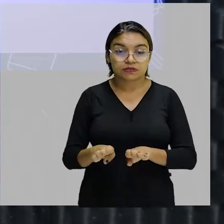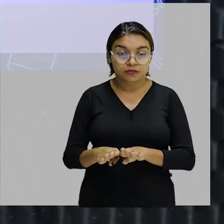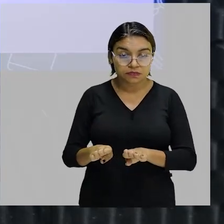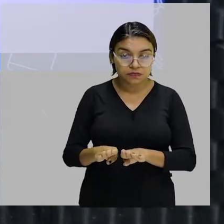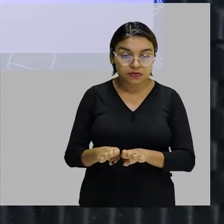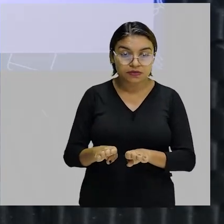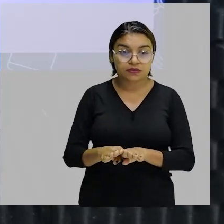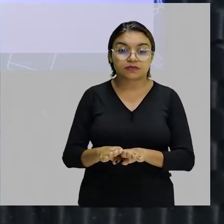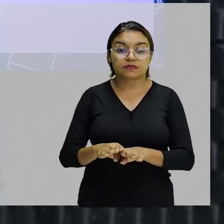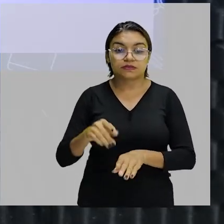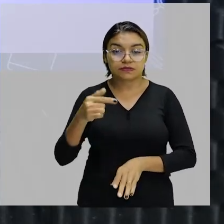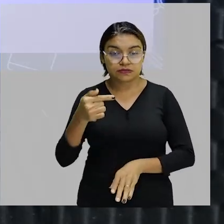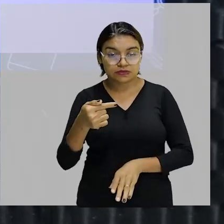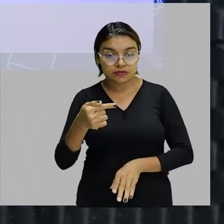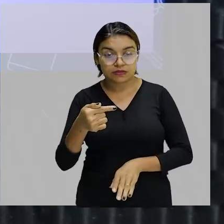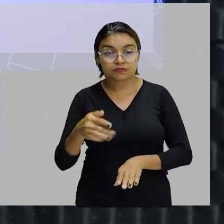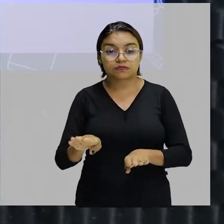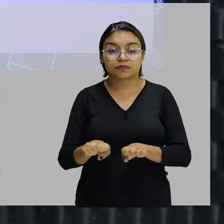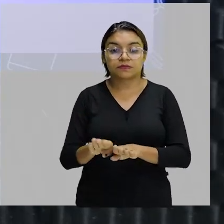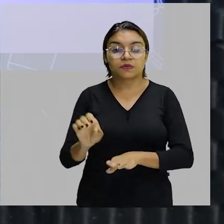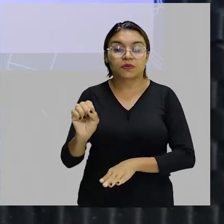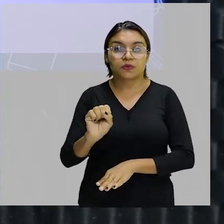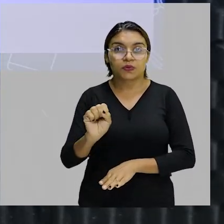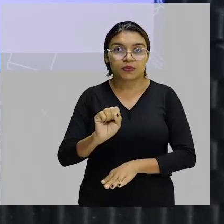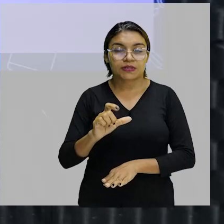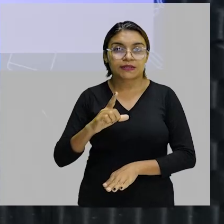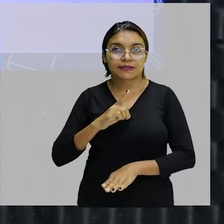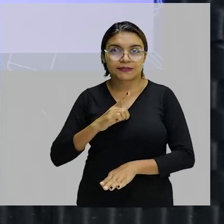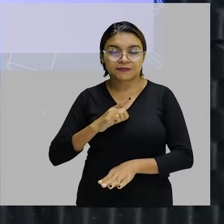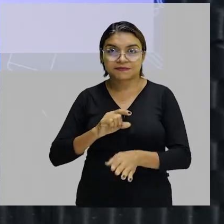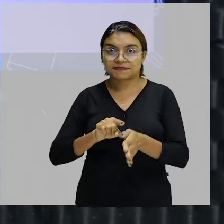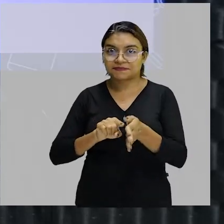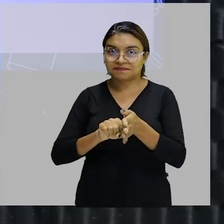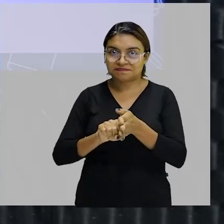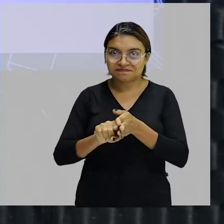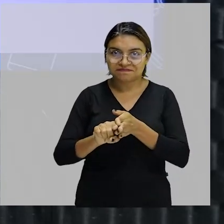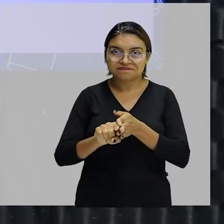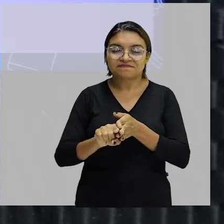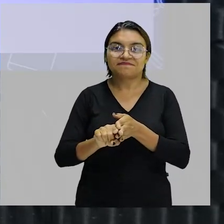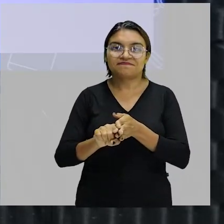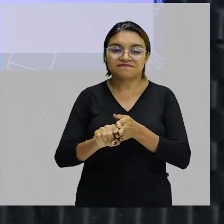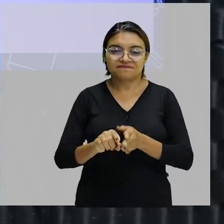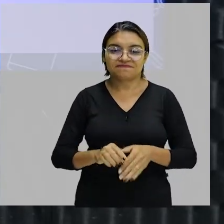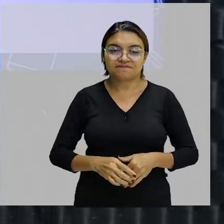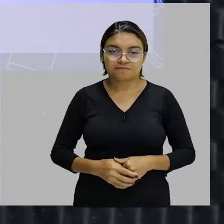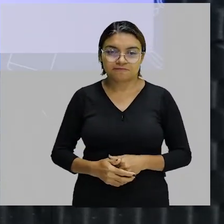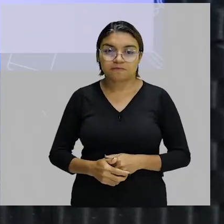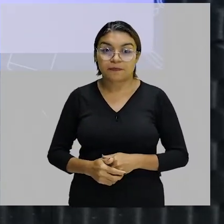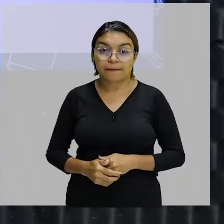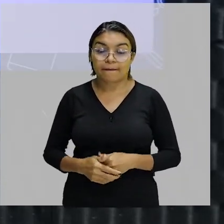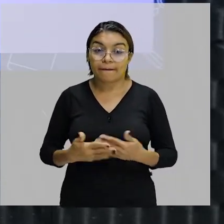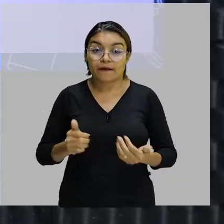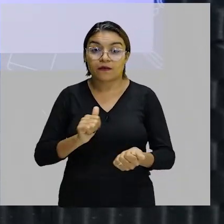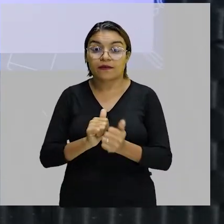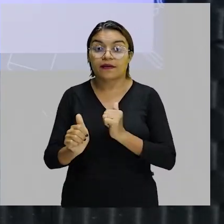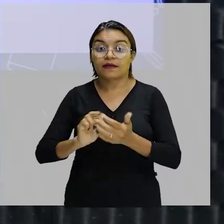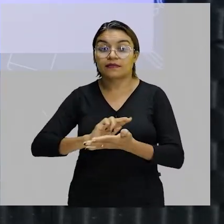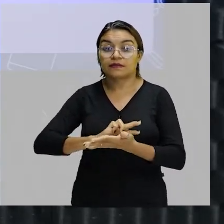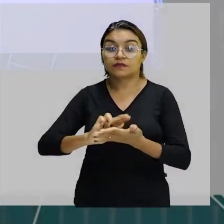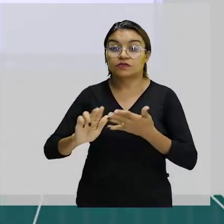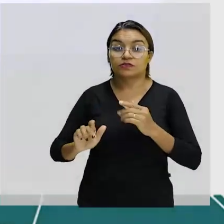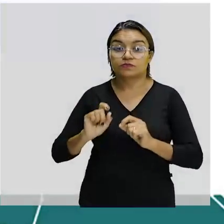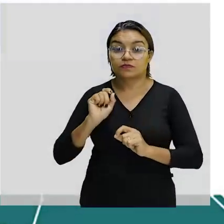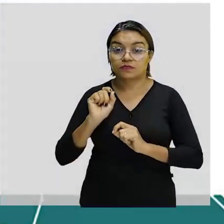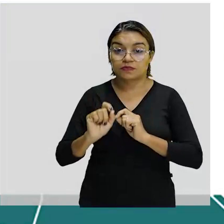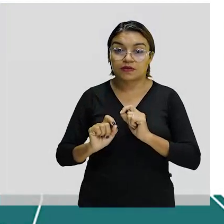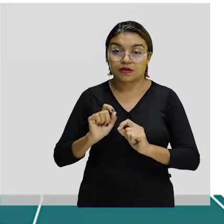do atletismo e oito, eu trouxe uma questão aqui para nós resolvermos juntinhos. Então, atletismo.